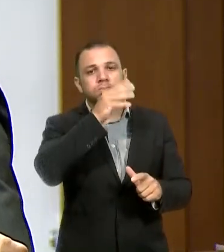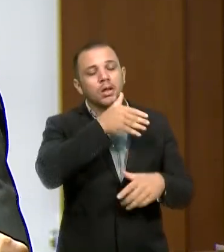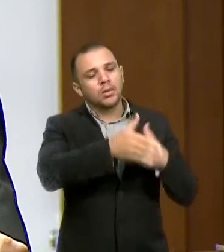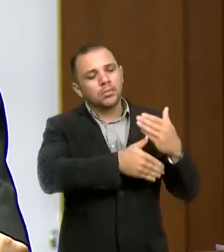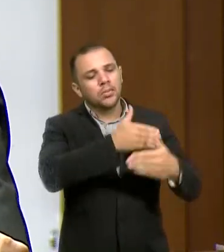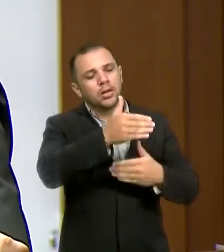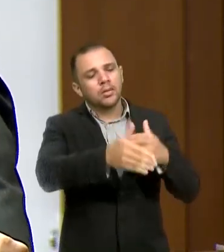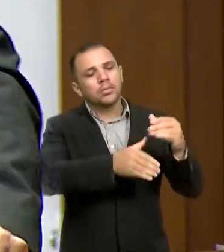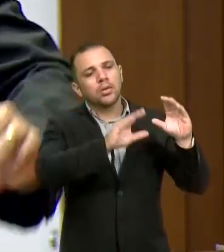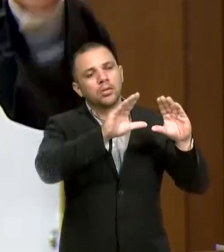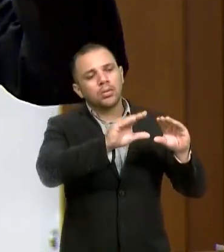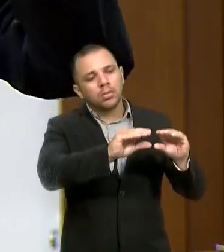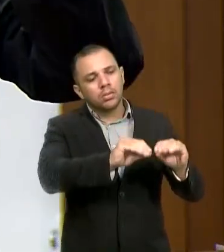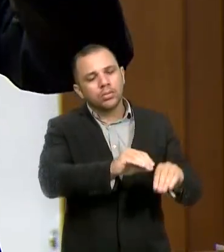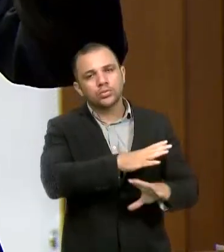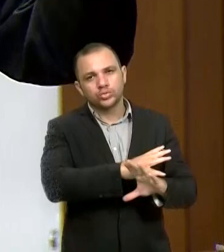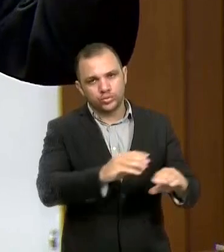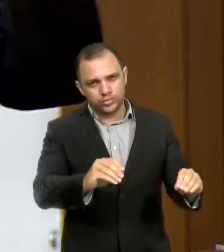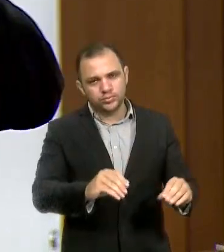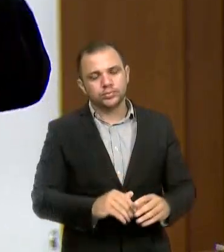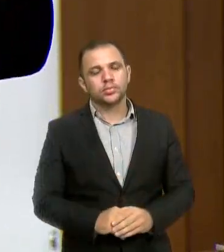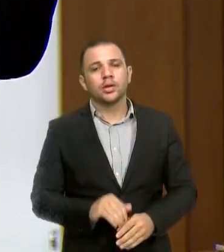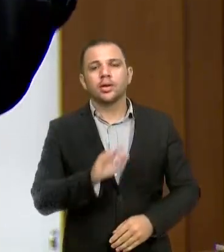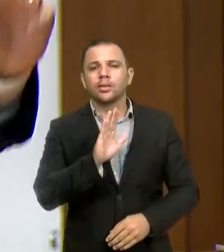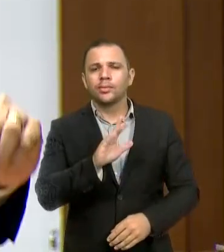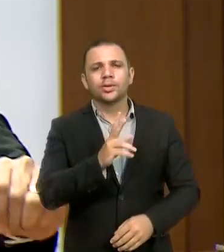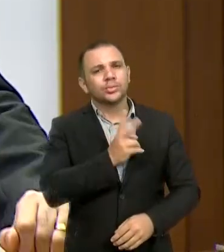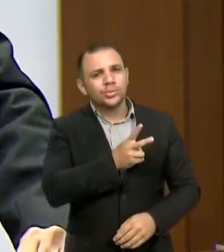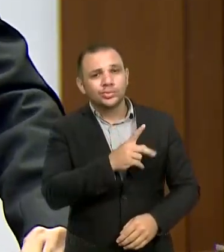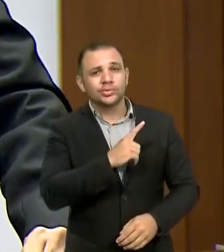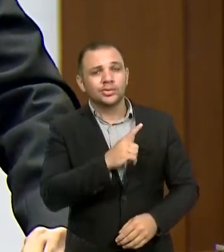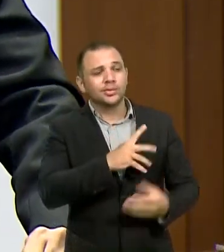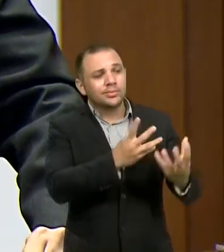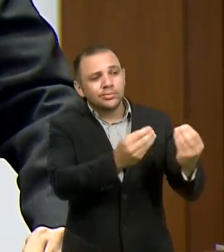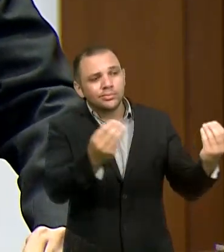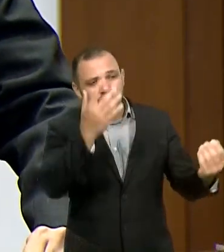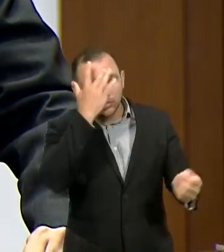força, mas que ainda anda por aí na cabeça de um e de